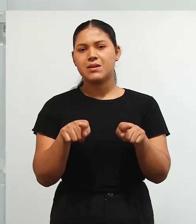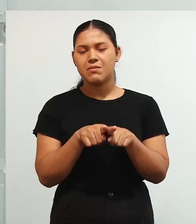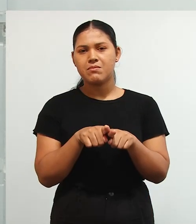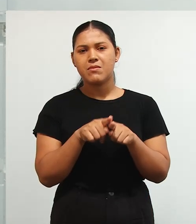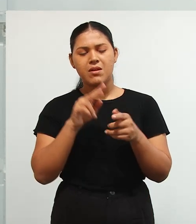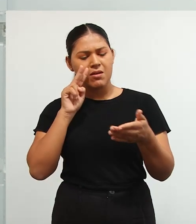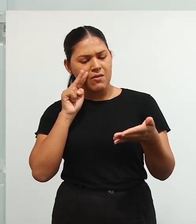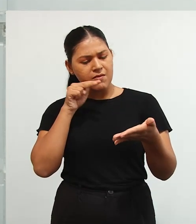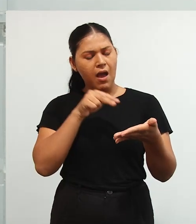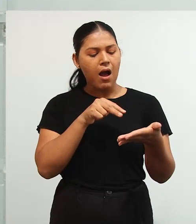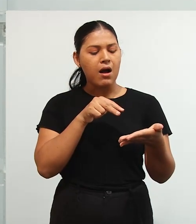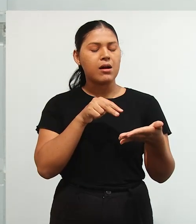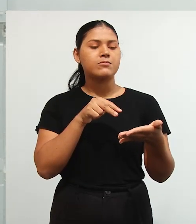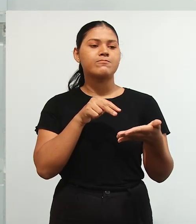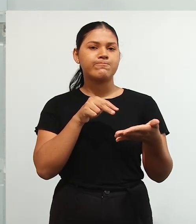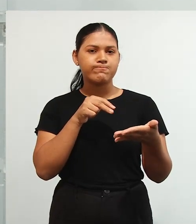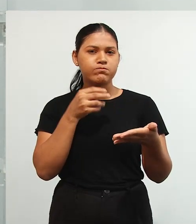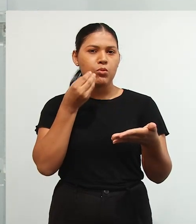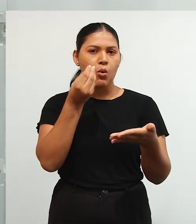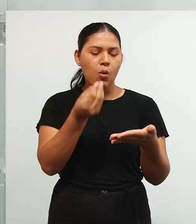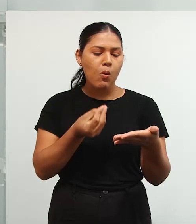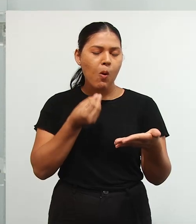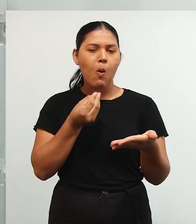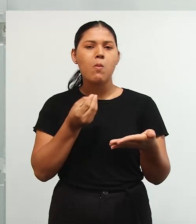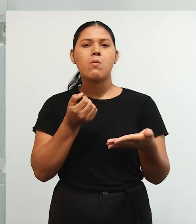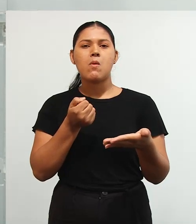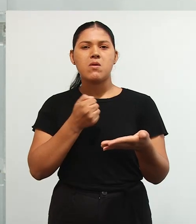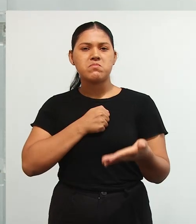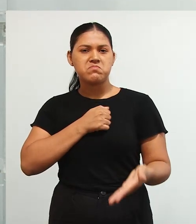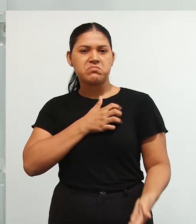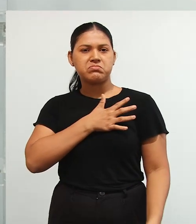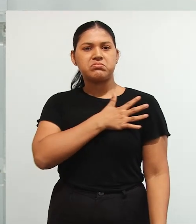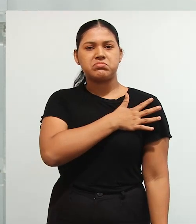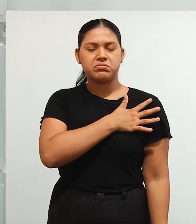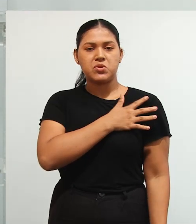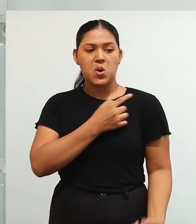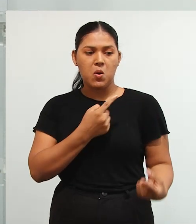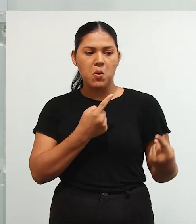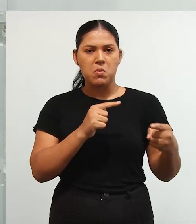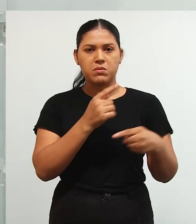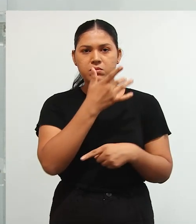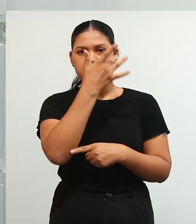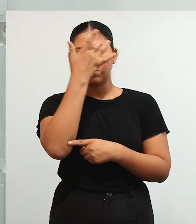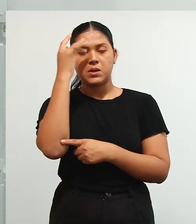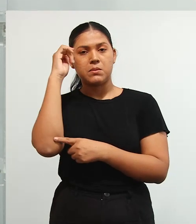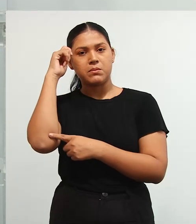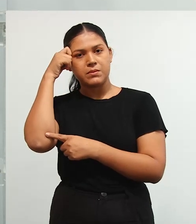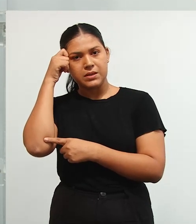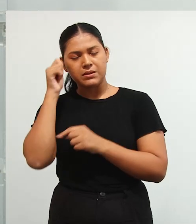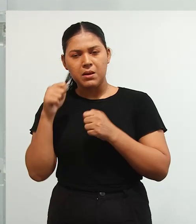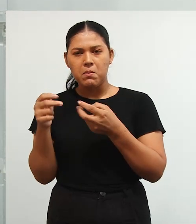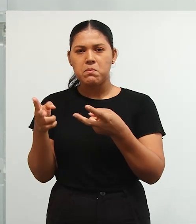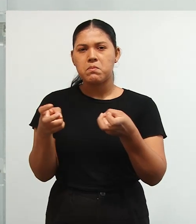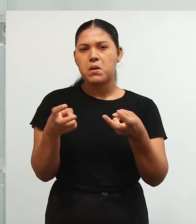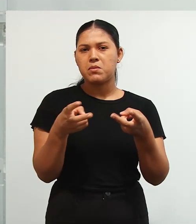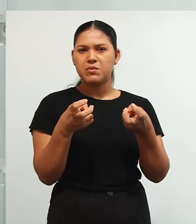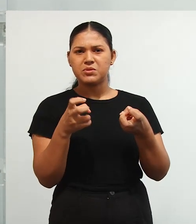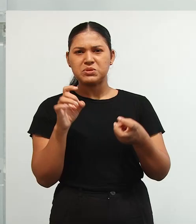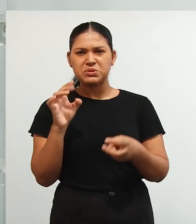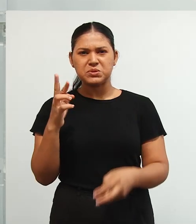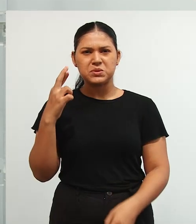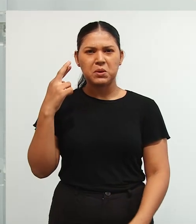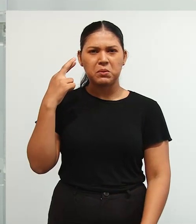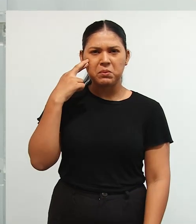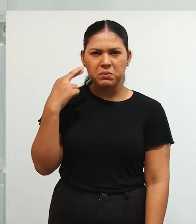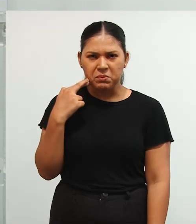revelando outras formas pelas quais o racismo se expressa não só em Porto Velho, não só em Rondônia,